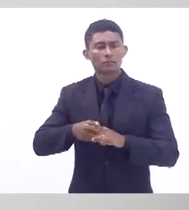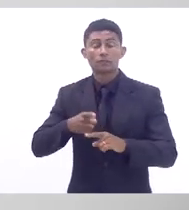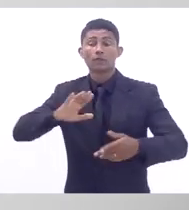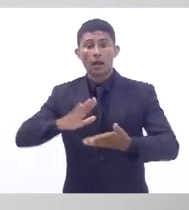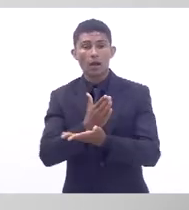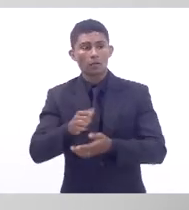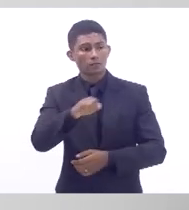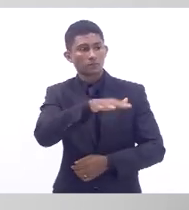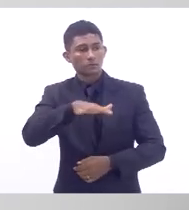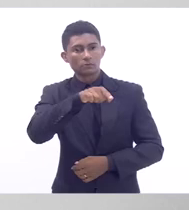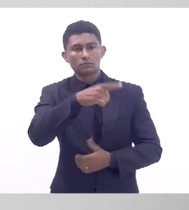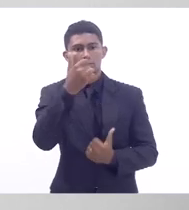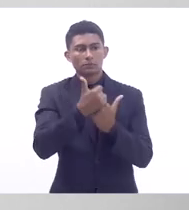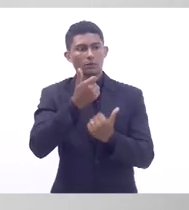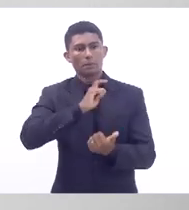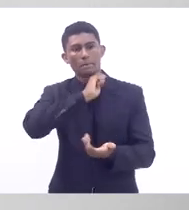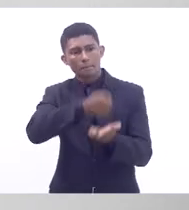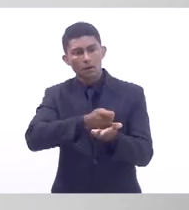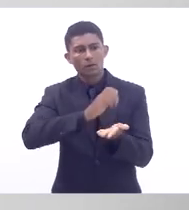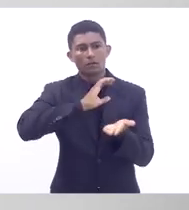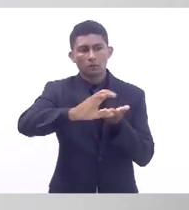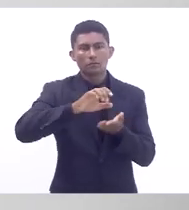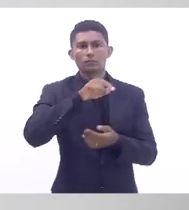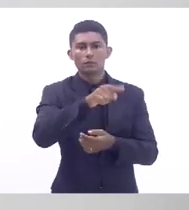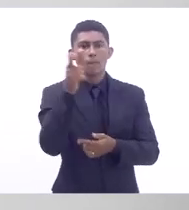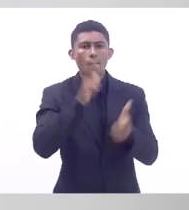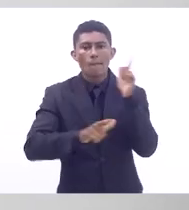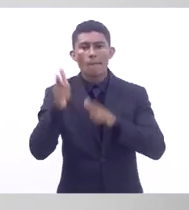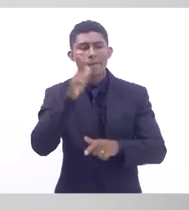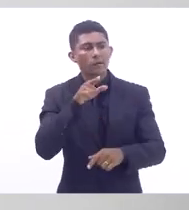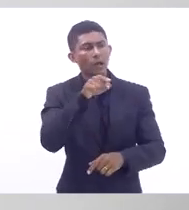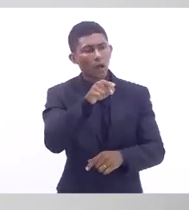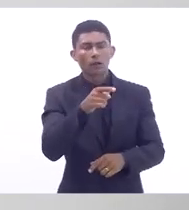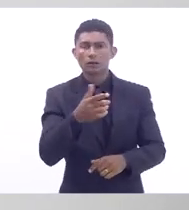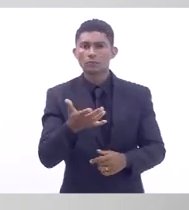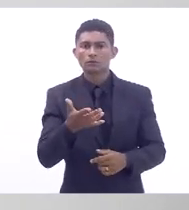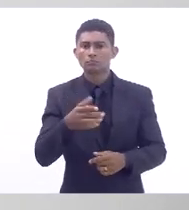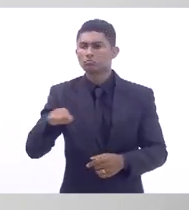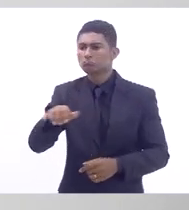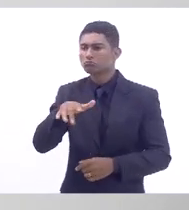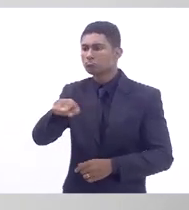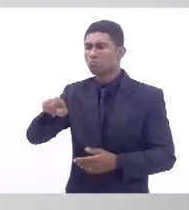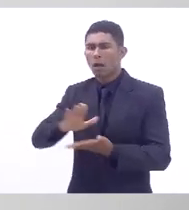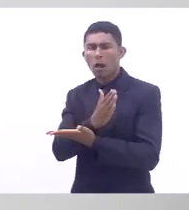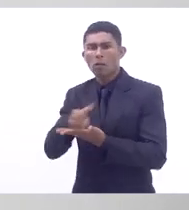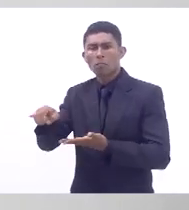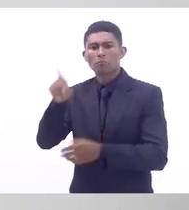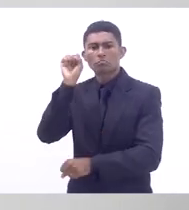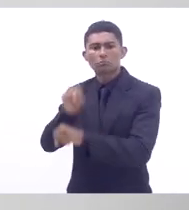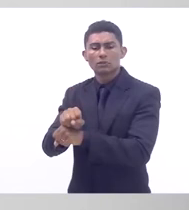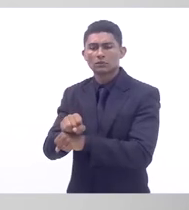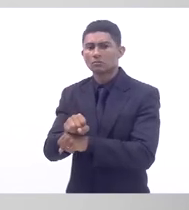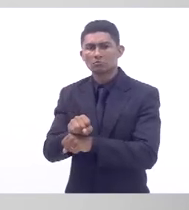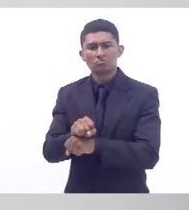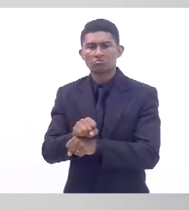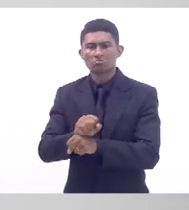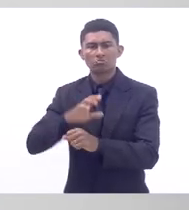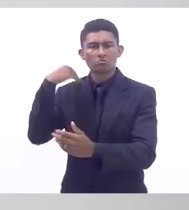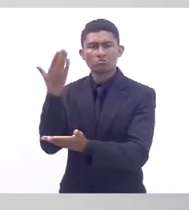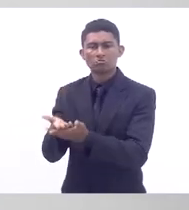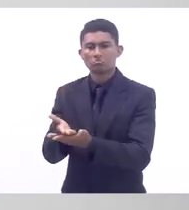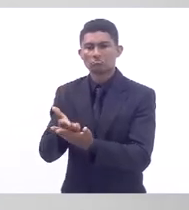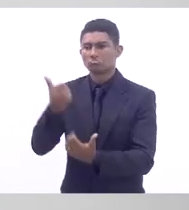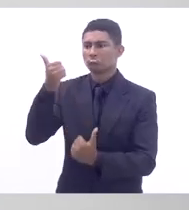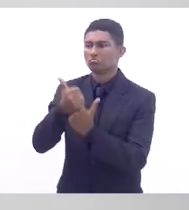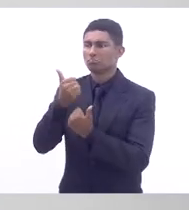e de certa para além da recomposição de perdas que foi linear para todo mundo e outros setores estão com tudo congelado né A verdade